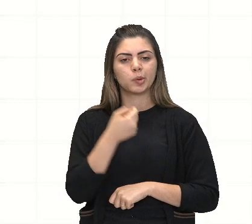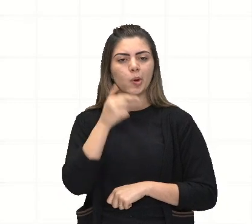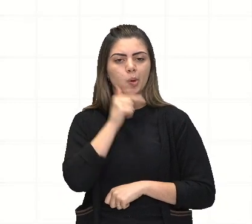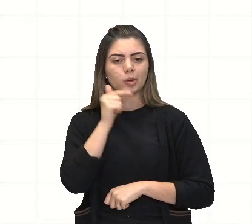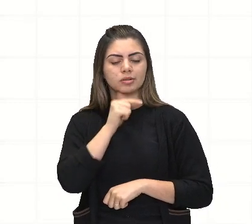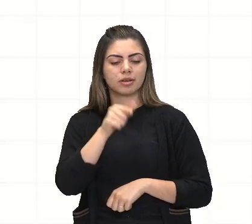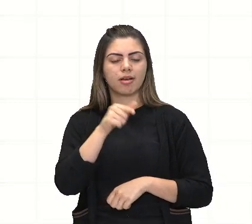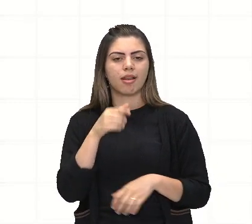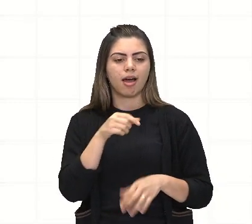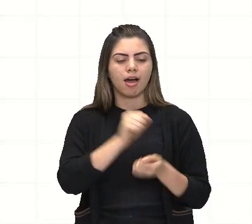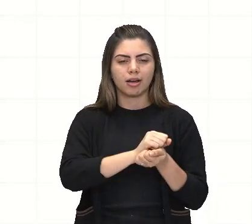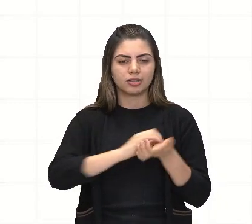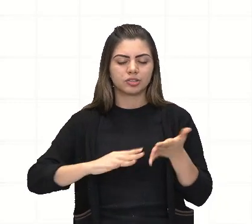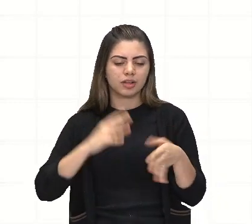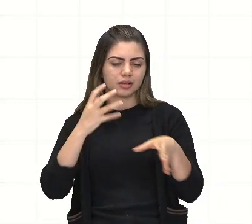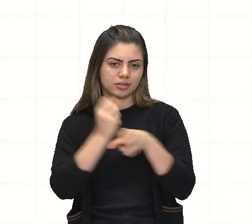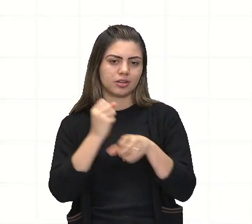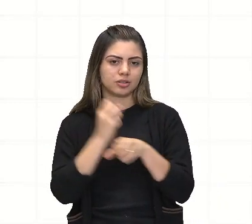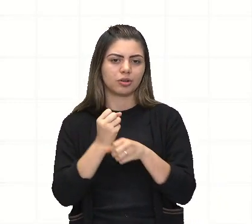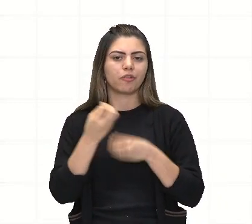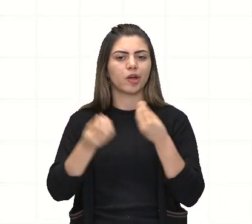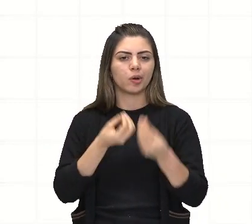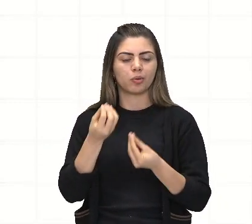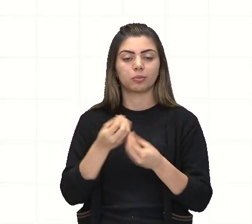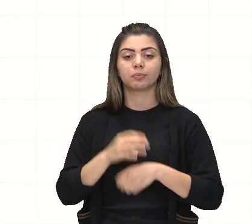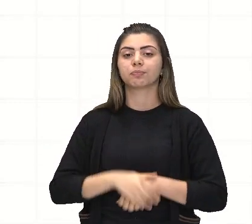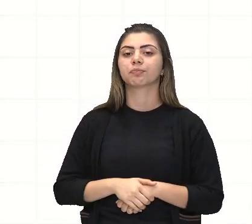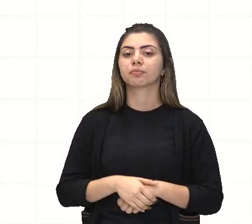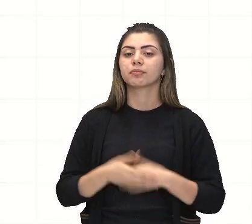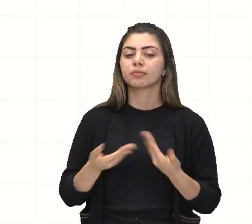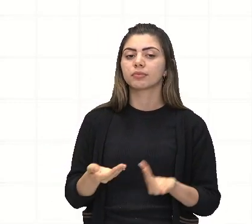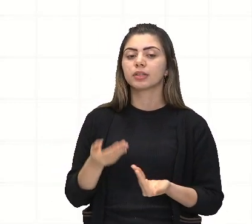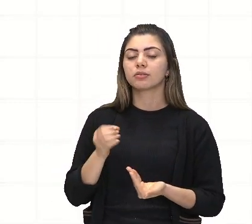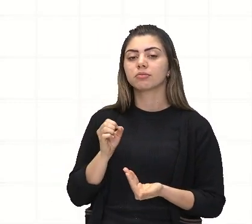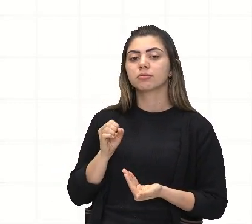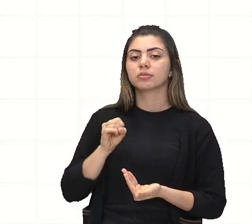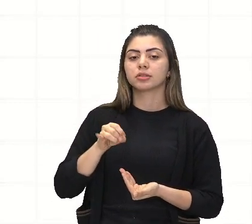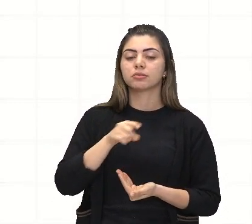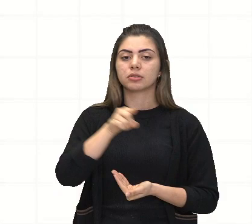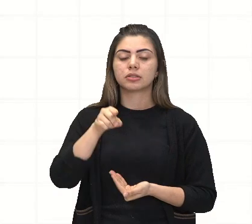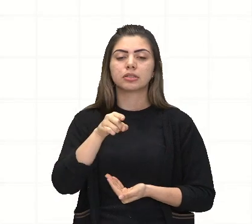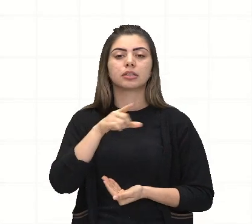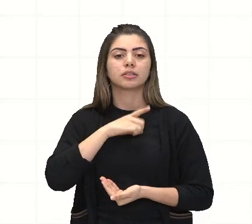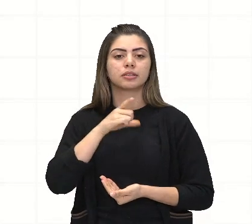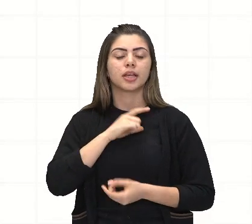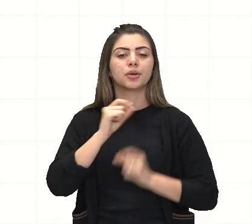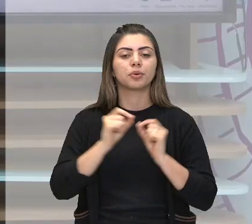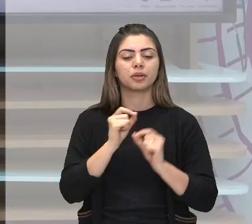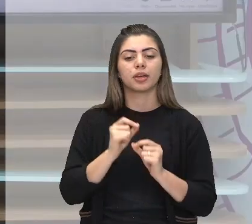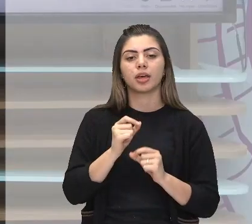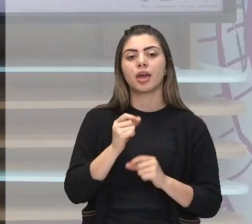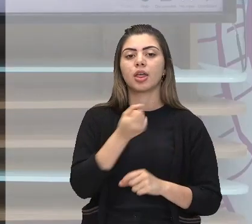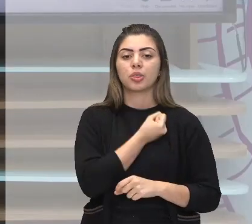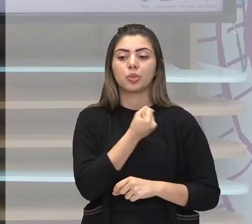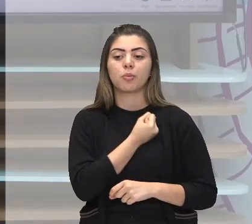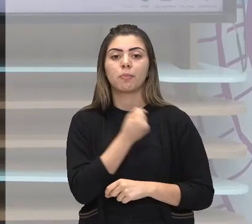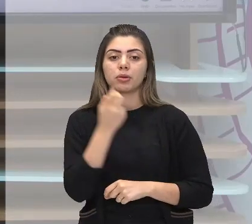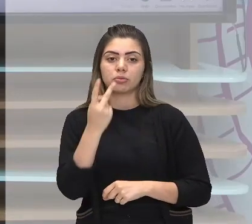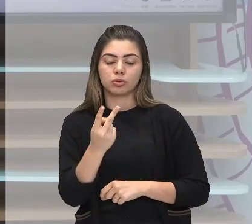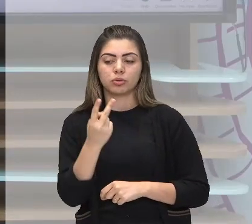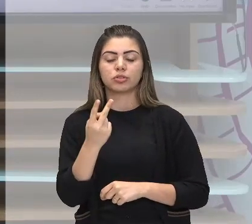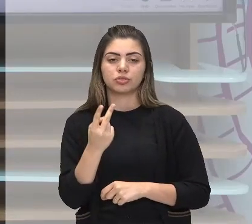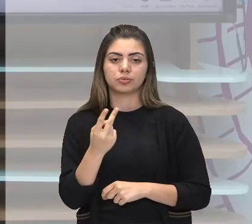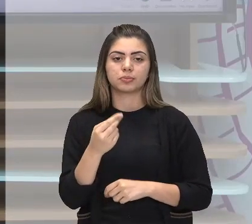das atividades, certo? Então, quando você está mensurando duas grandezas, ou